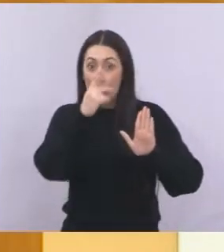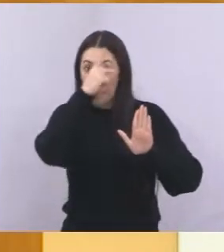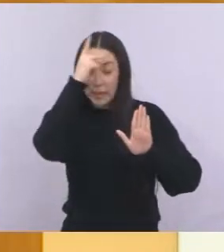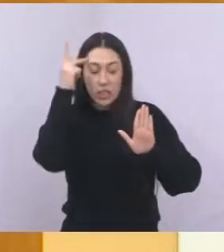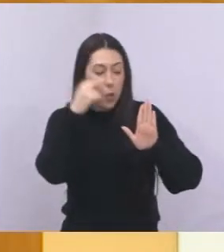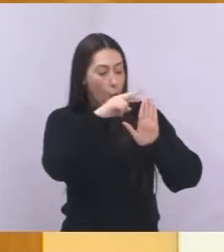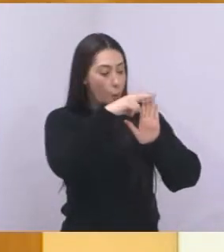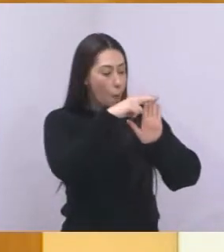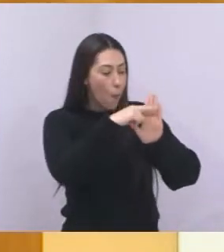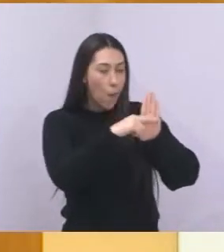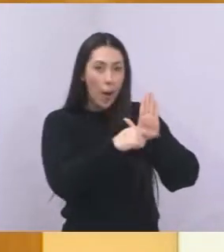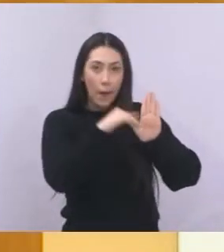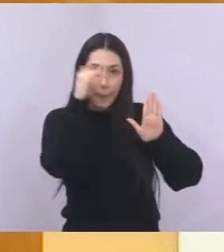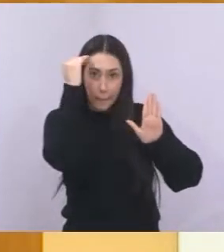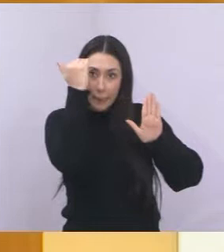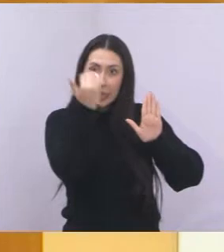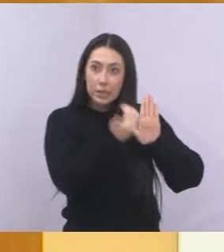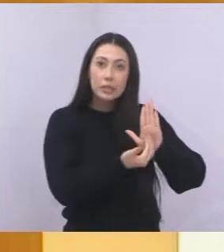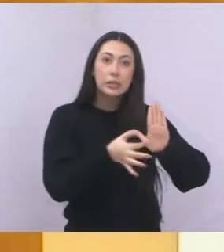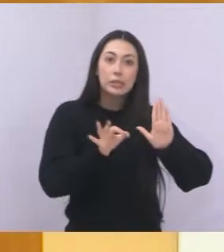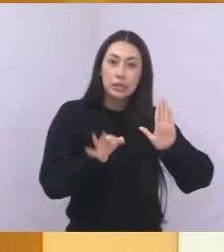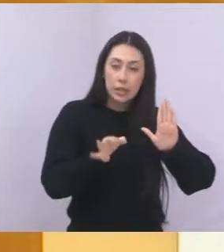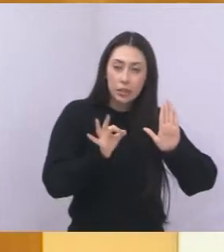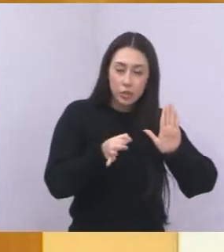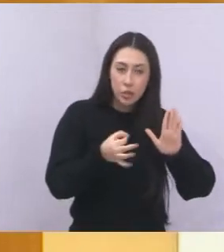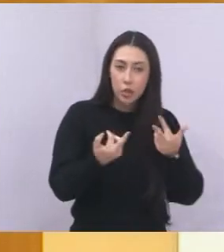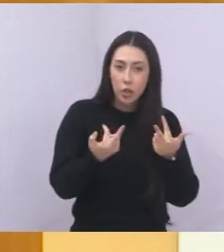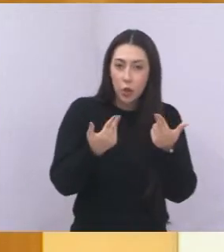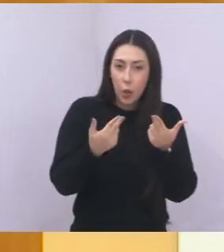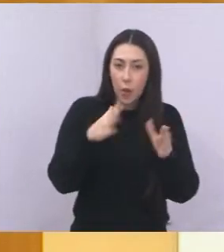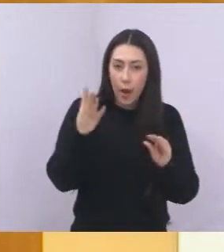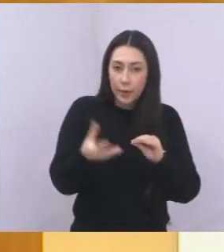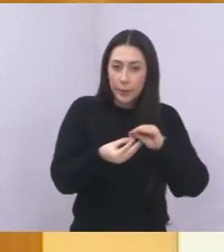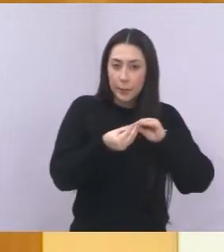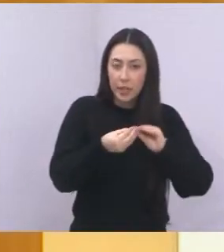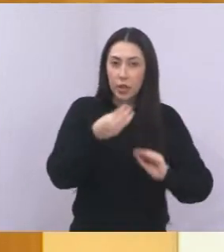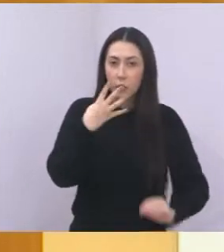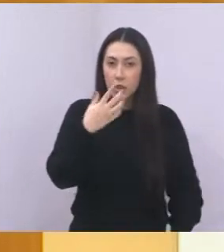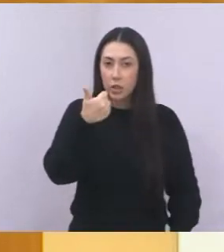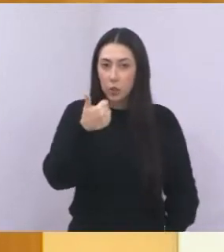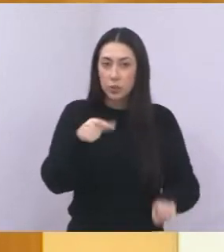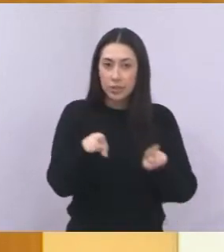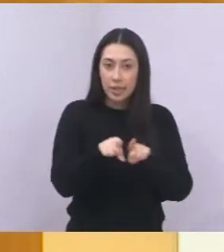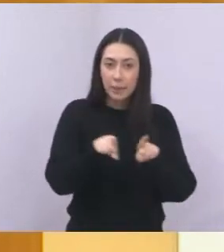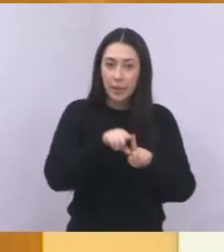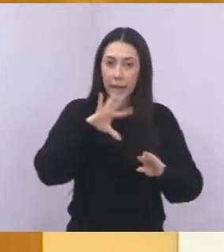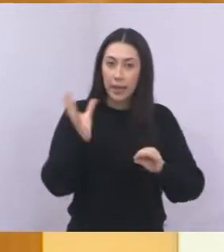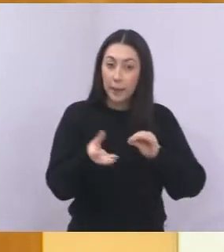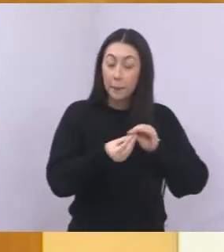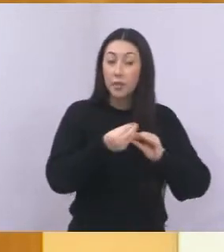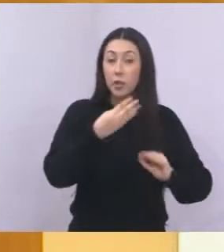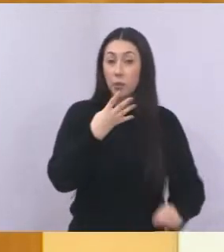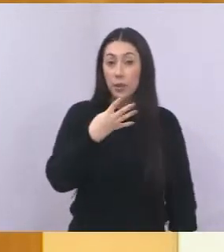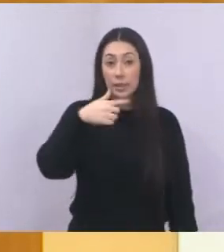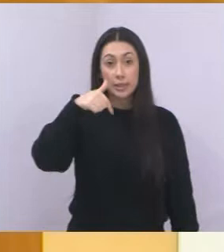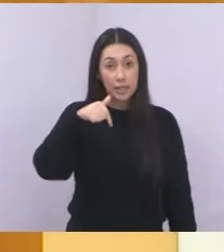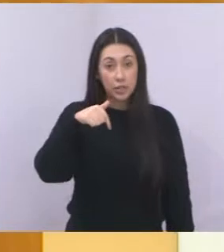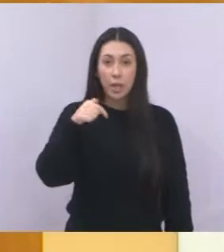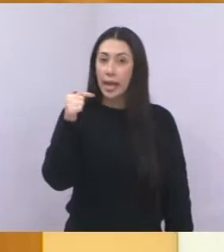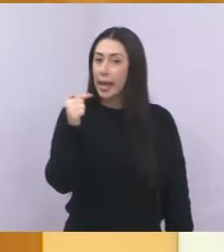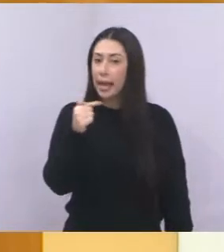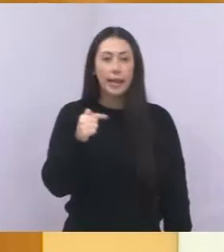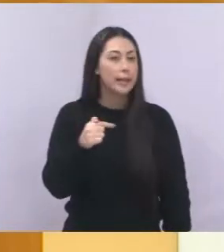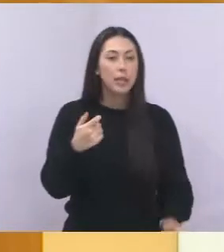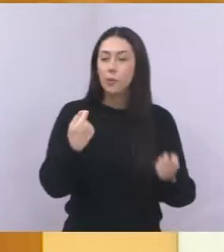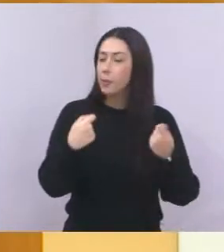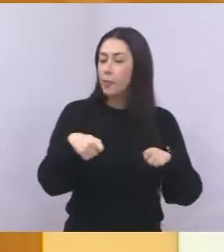emendas constitucionais 41 e 47, até a data de 31 de dezembro de 2023, não estará sujeito às